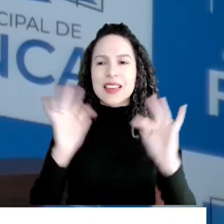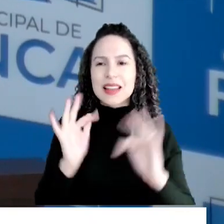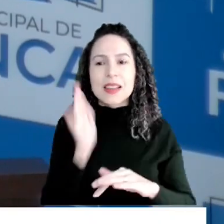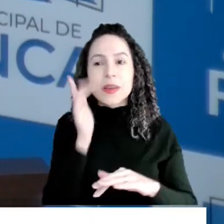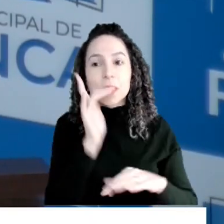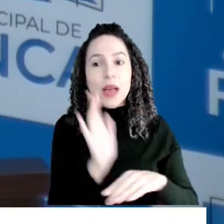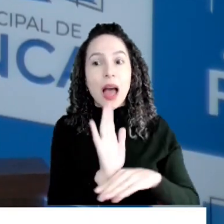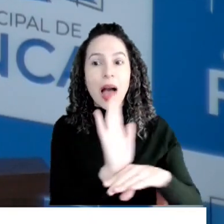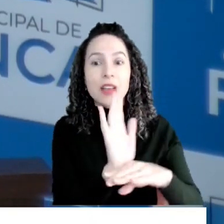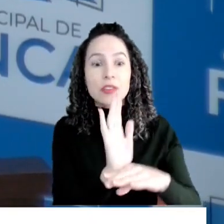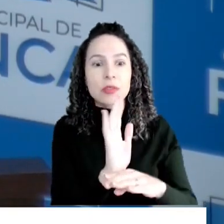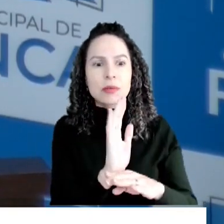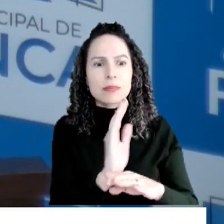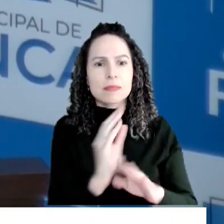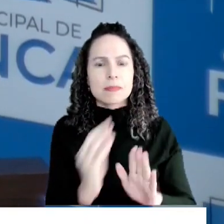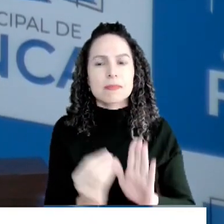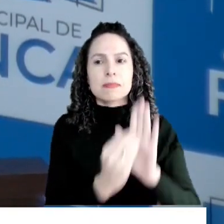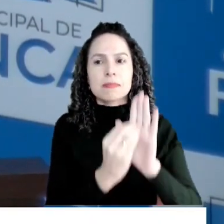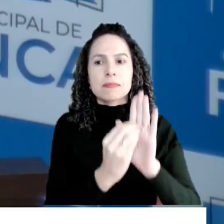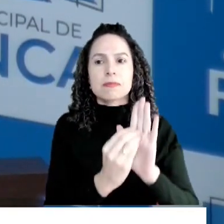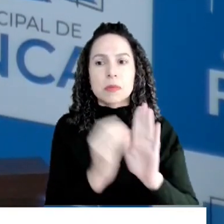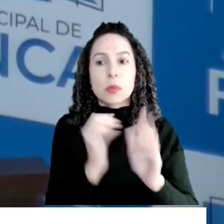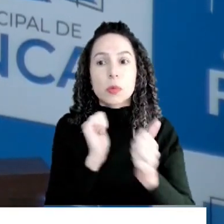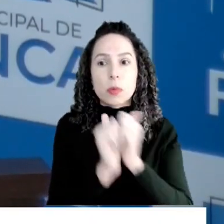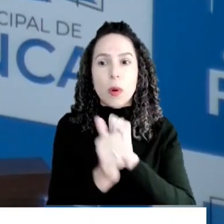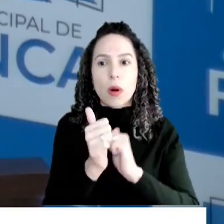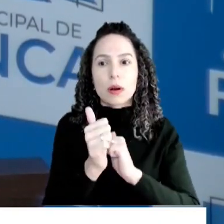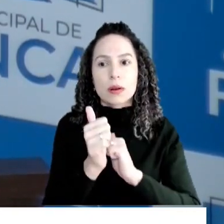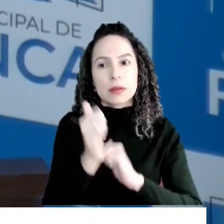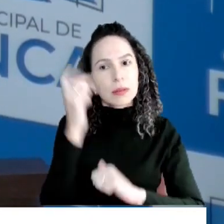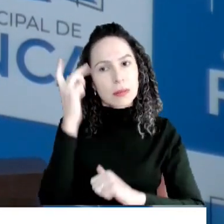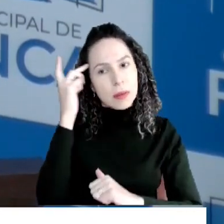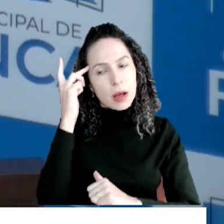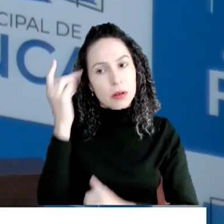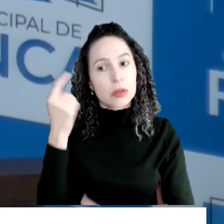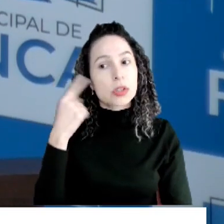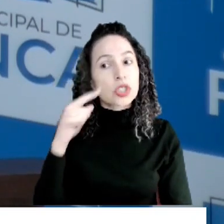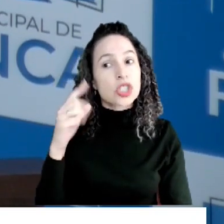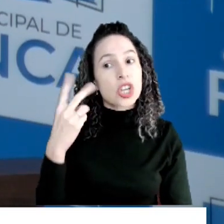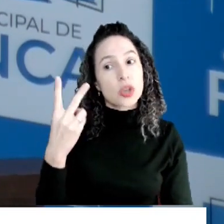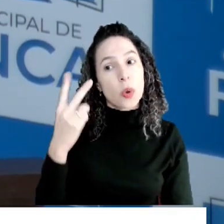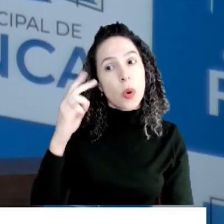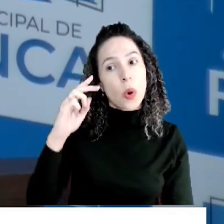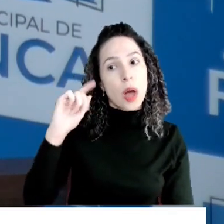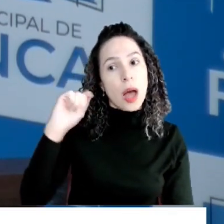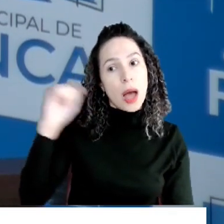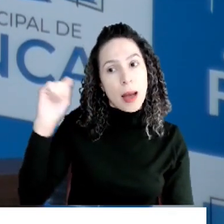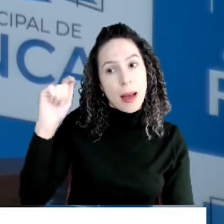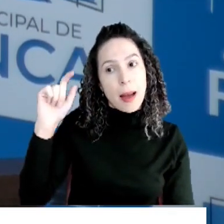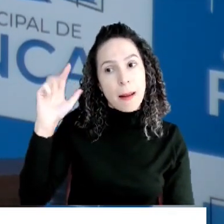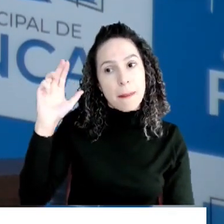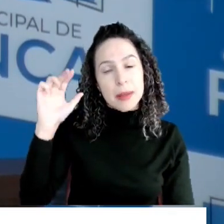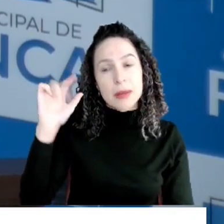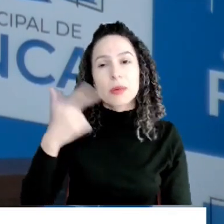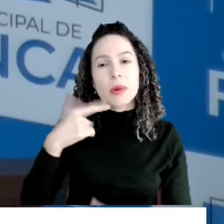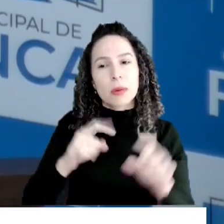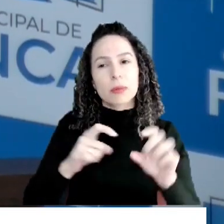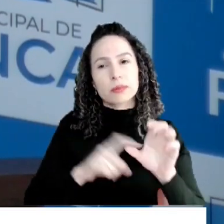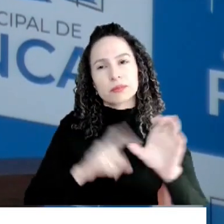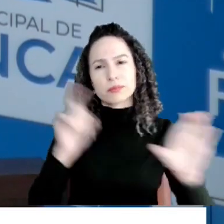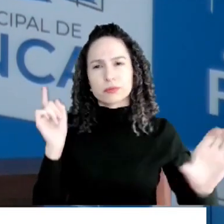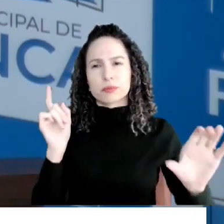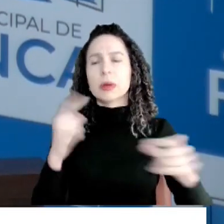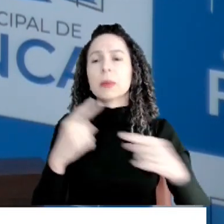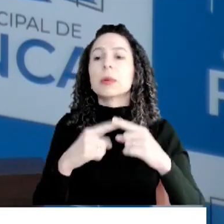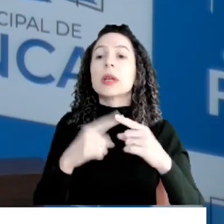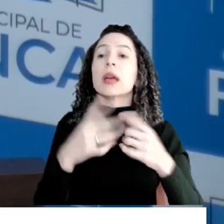Estado de São Paulo. No dia 2 de abril, eu me desincompatibilizei, porque eu busco uma vaga na Assembleia Legislativa